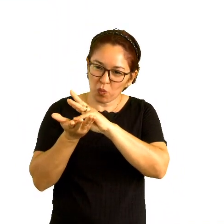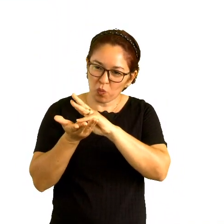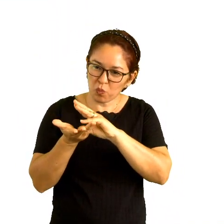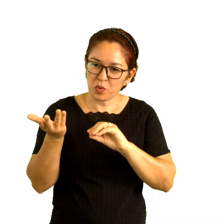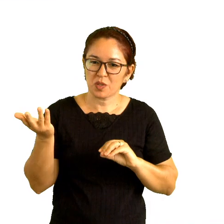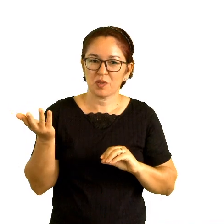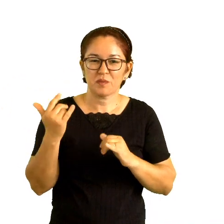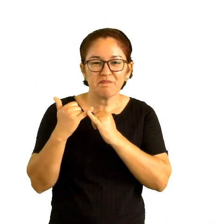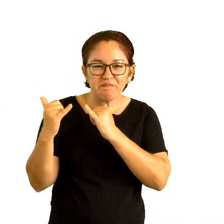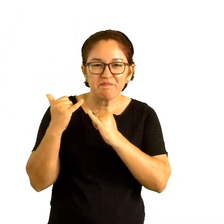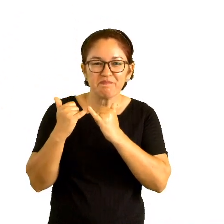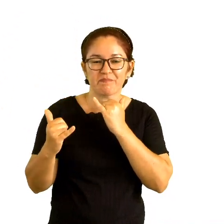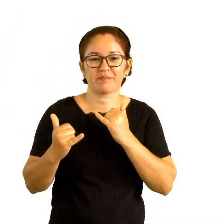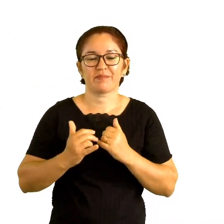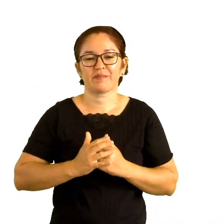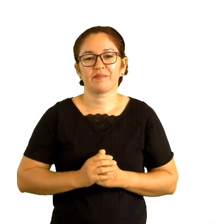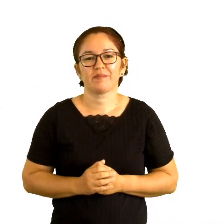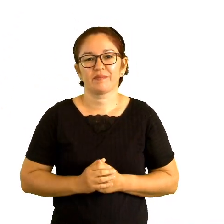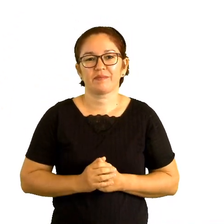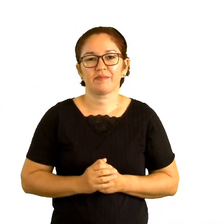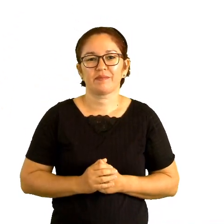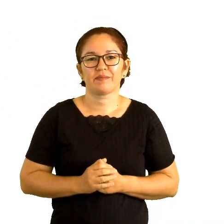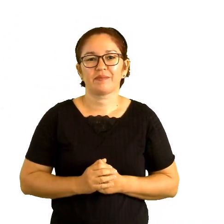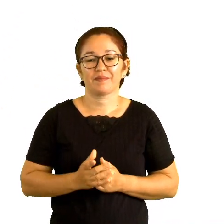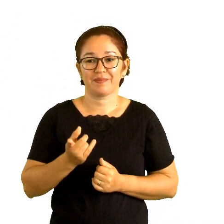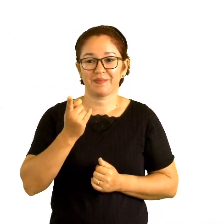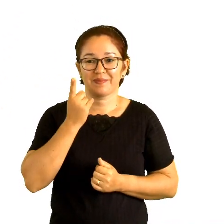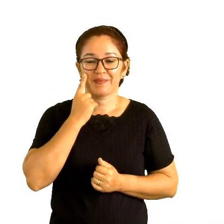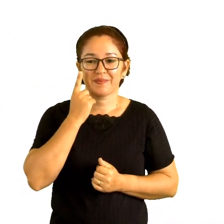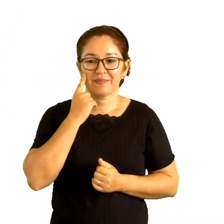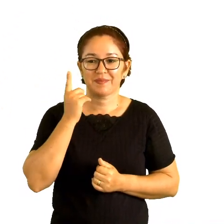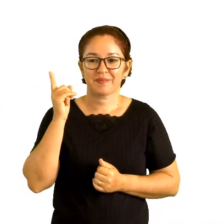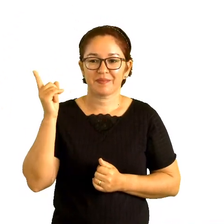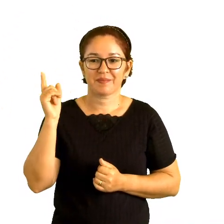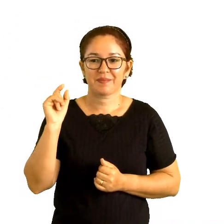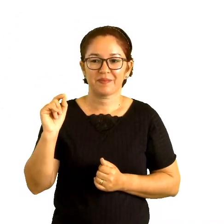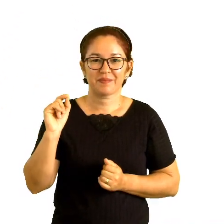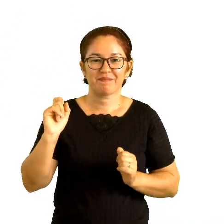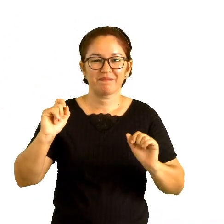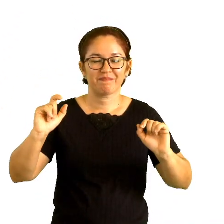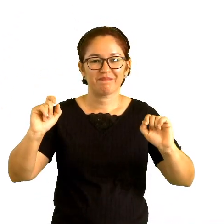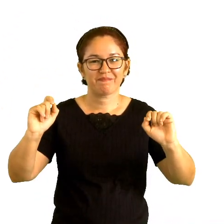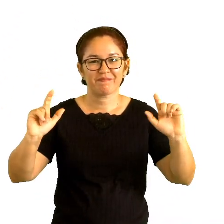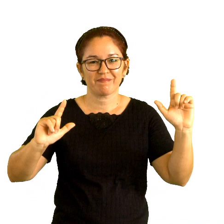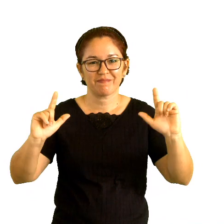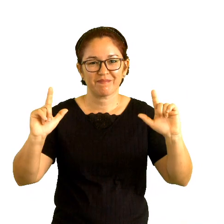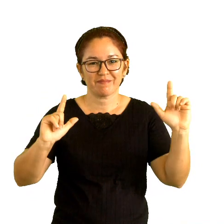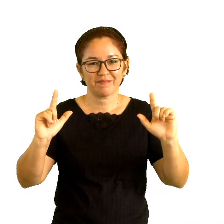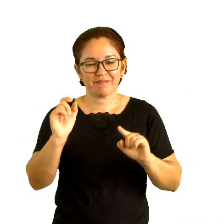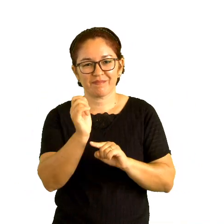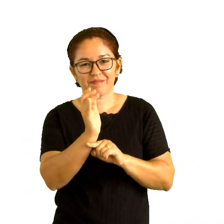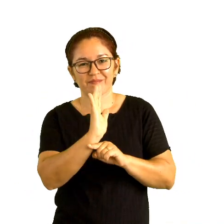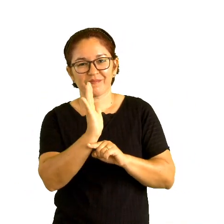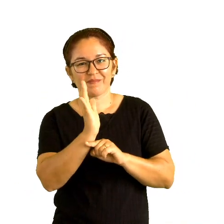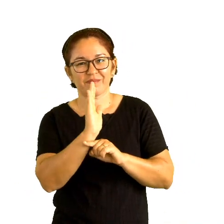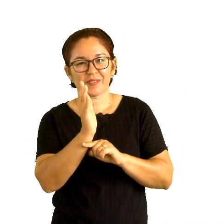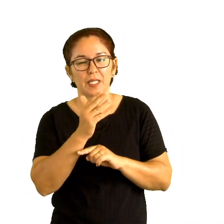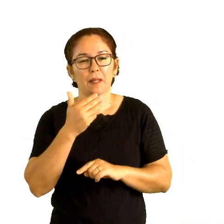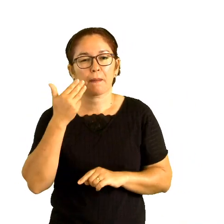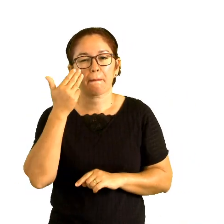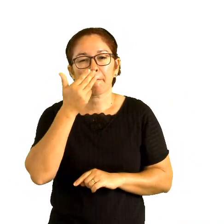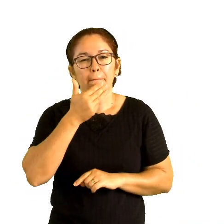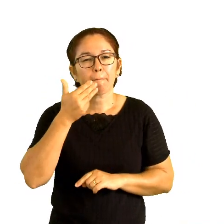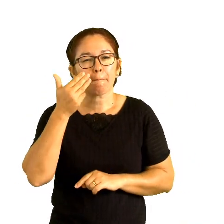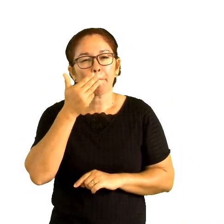para a próxima. Ali nós temos, uma propaganda de um leite condensado bem